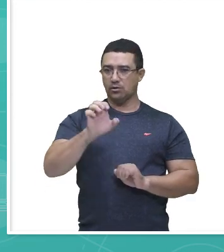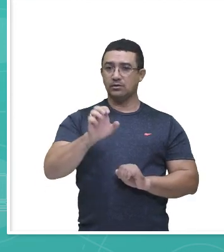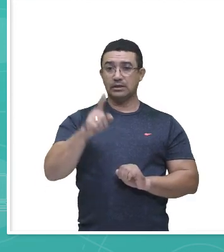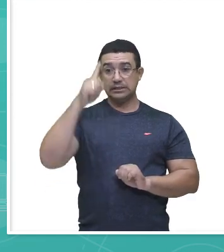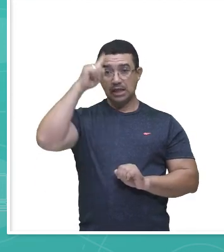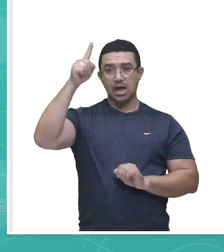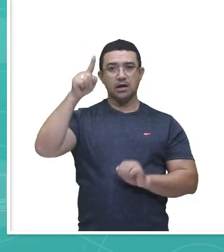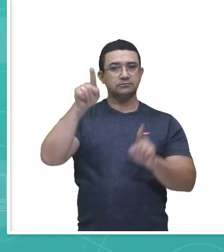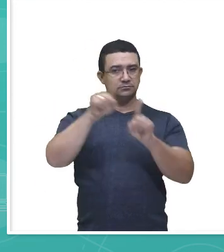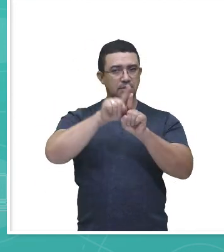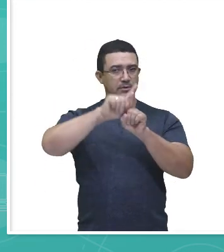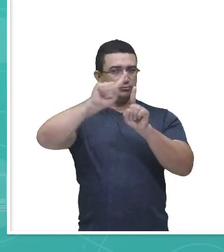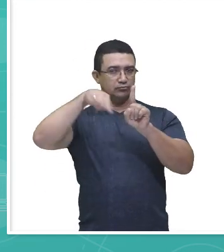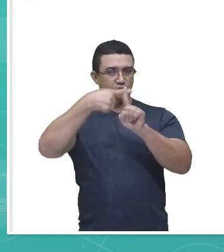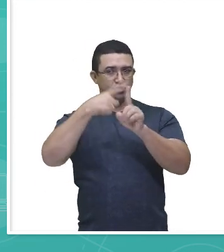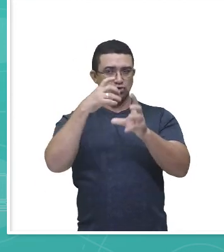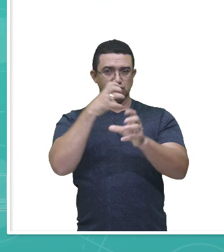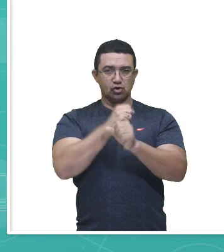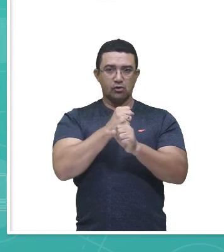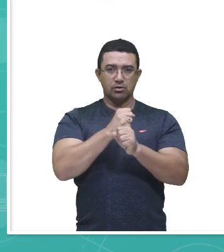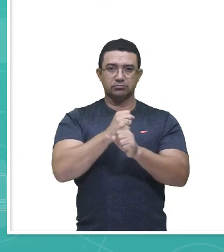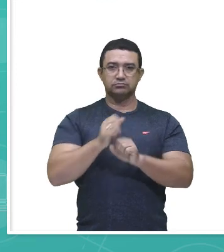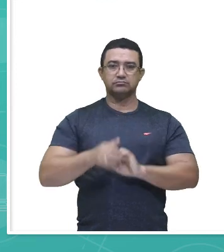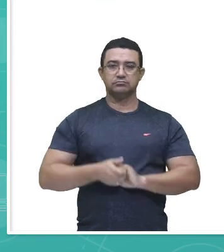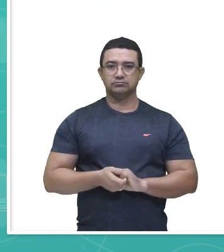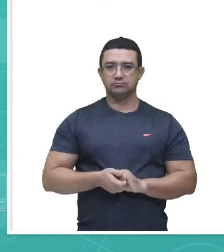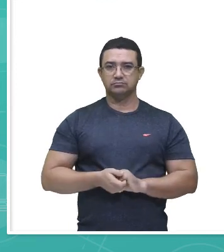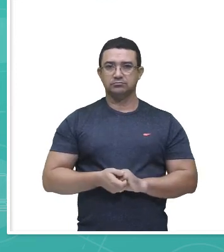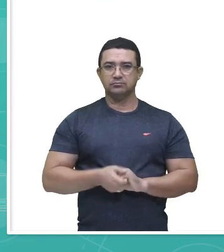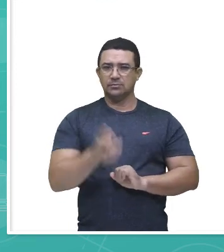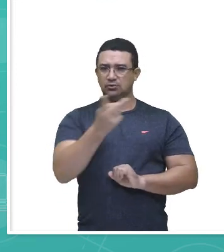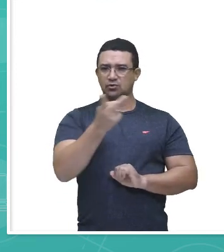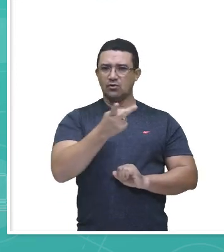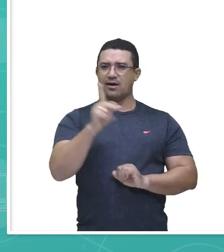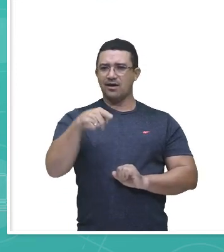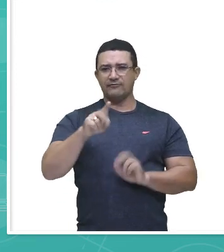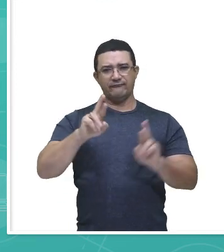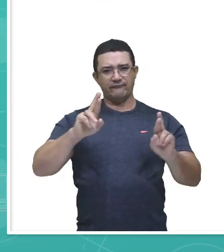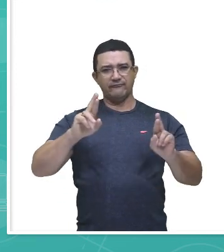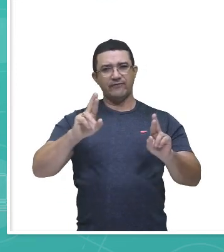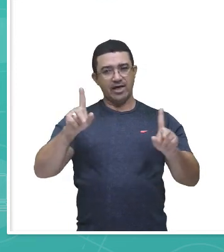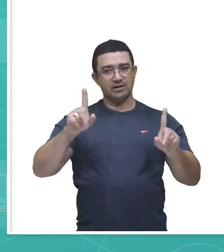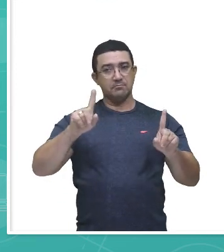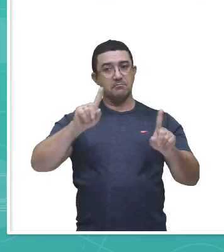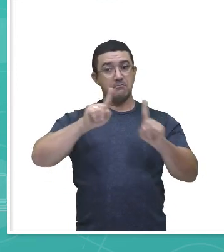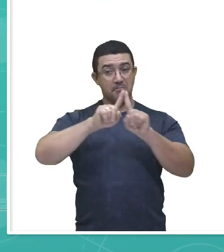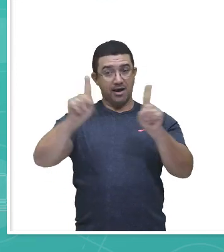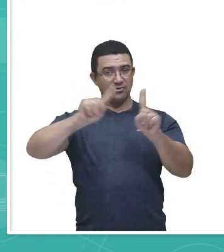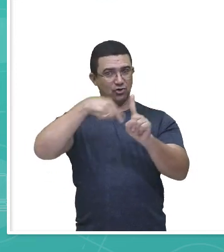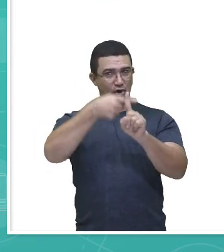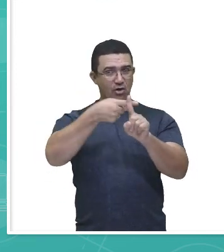ideias, convidou a irmã. Então, duas situações que se somam. Já